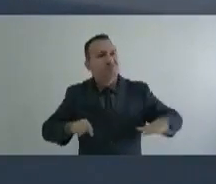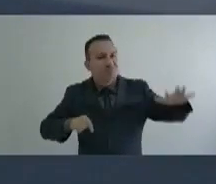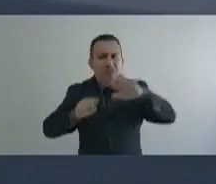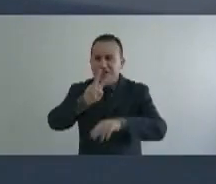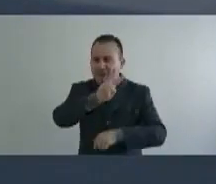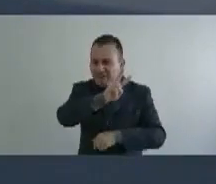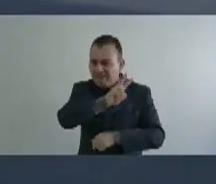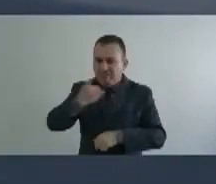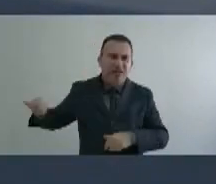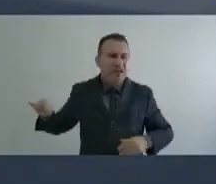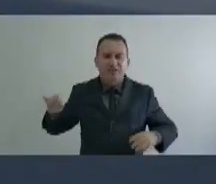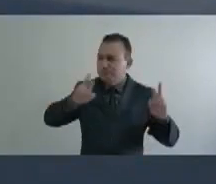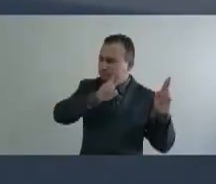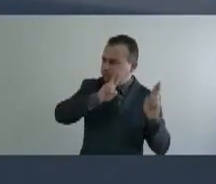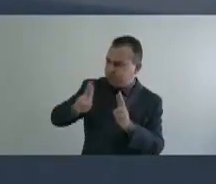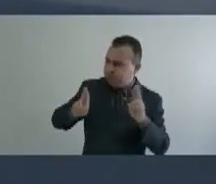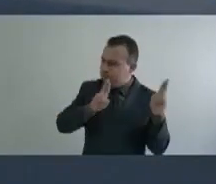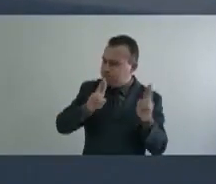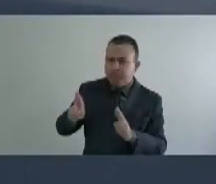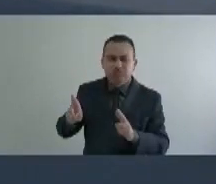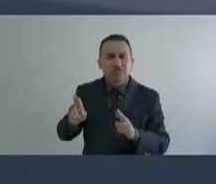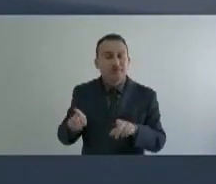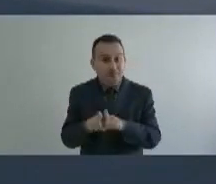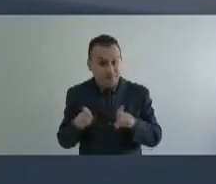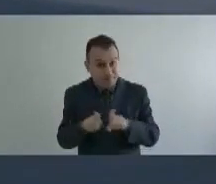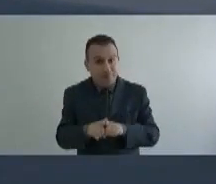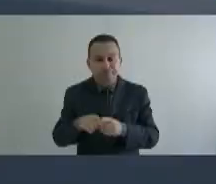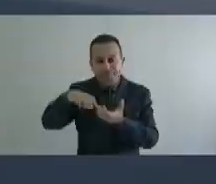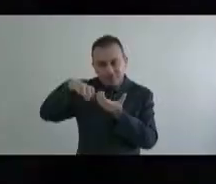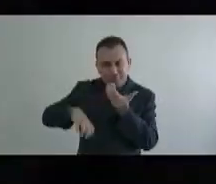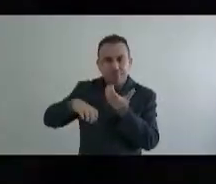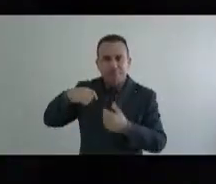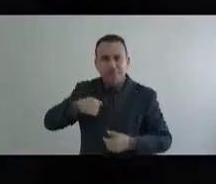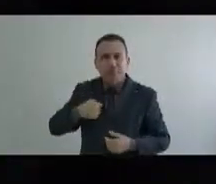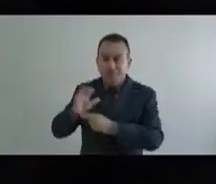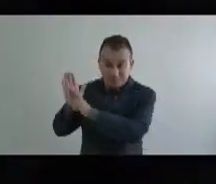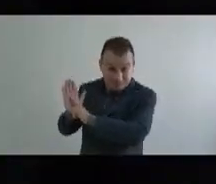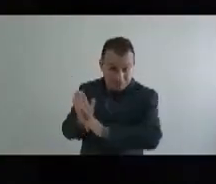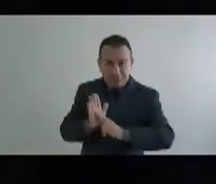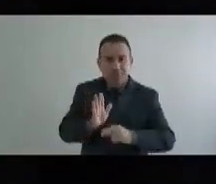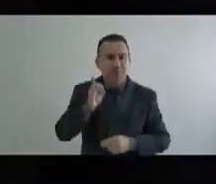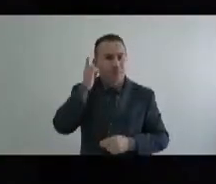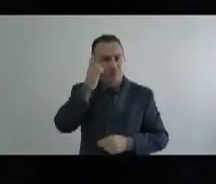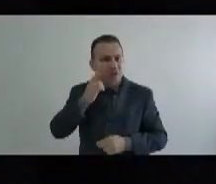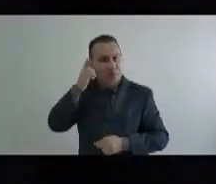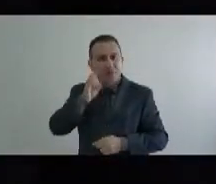respeitabilidade social. E aí, representando aqui o Congresso Nacional, todos os deputados estaduais também,